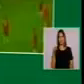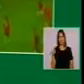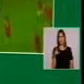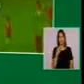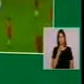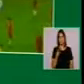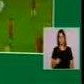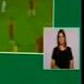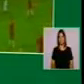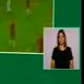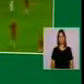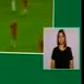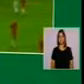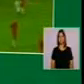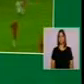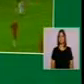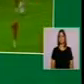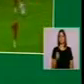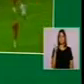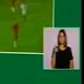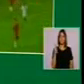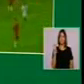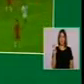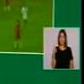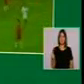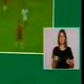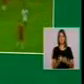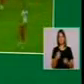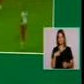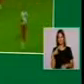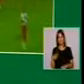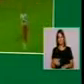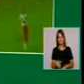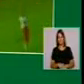vez. Isto, sim, isto é País de Gales, Portugal. Isto sim.